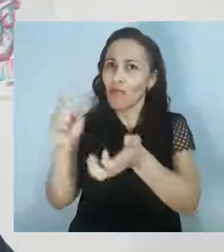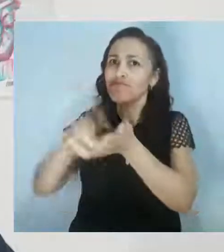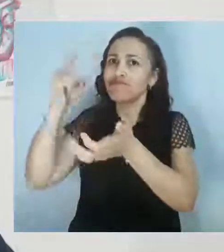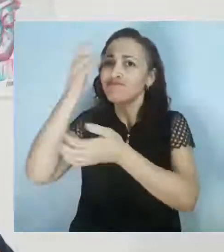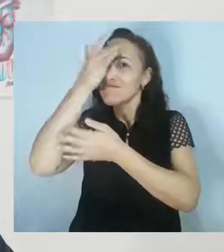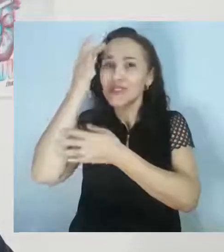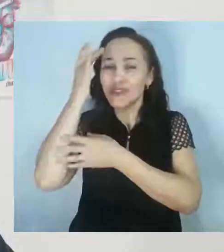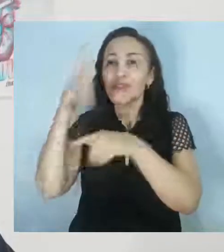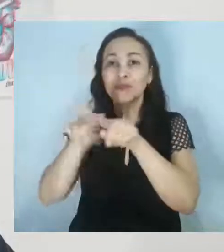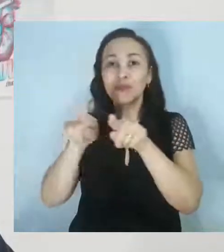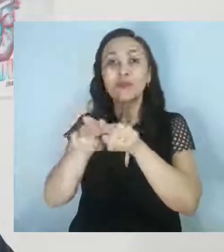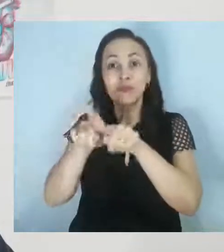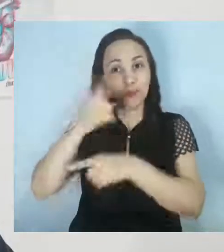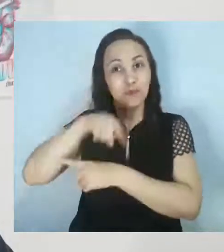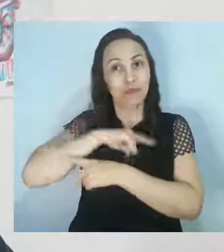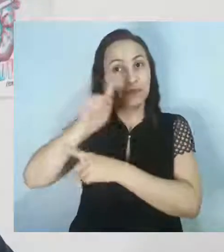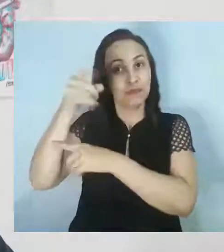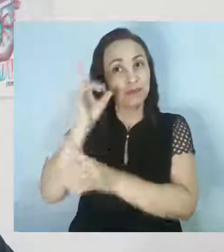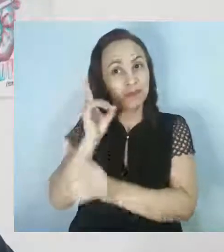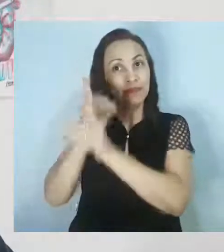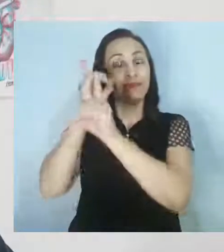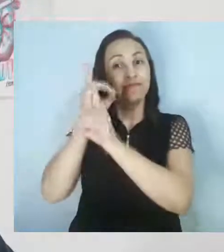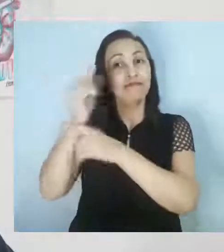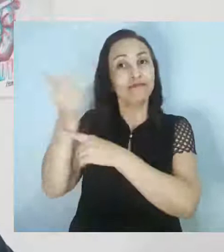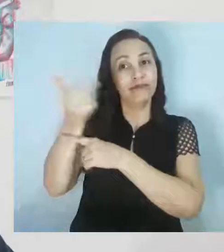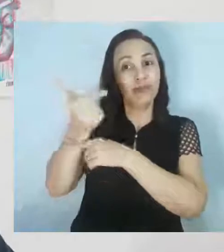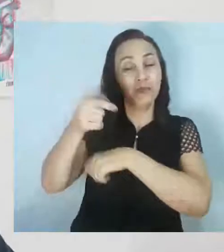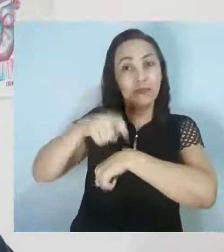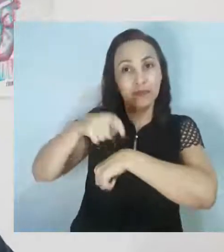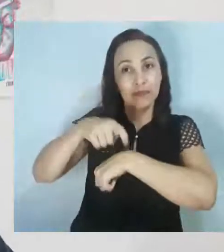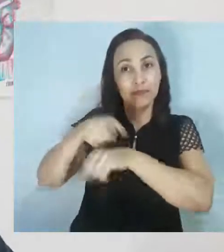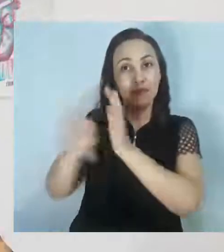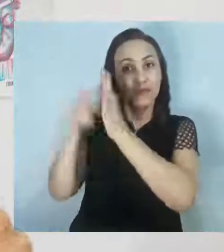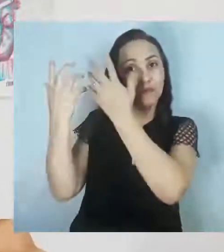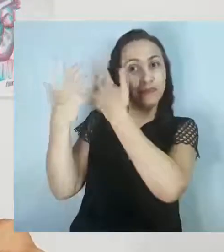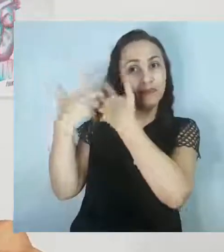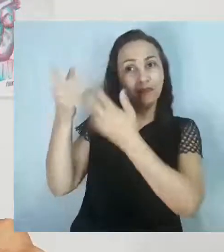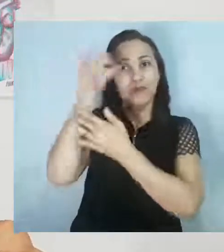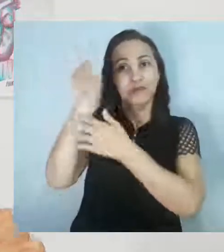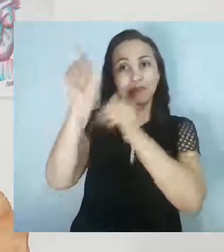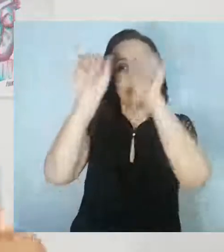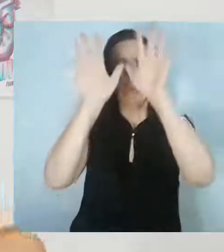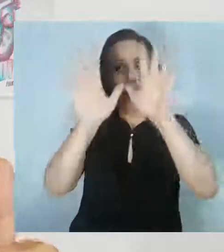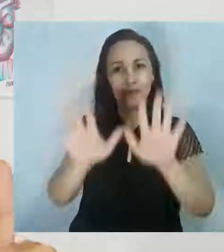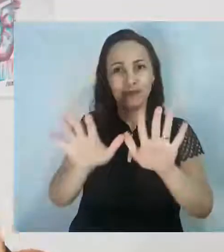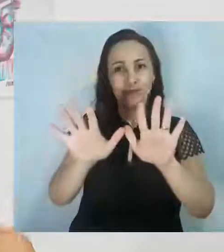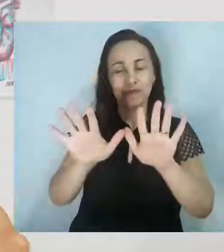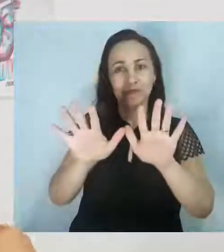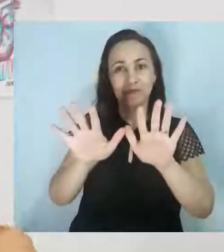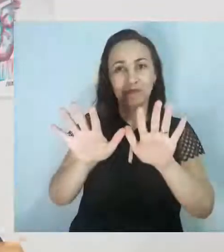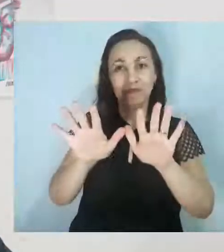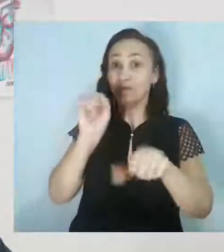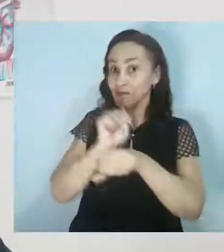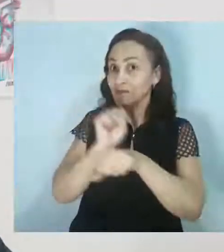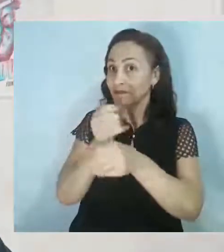pessoas e daqui a pouco nós nos encontramos aí para a segunda parte da reflexão. Que Deus abençoe. Valeu!